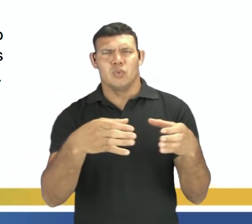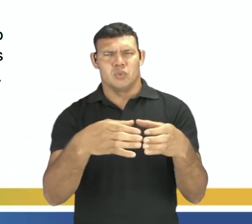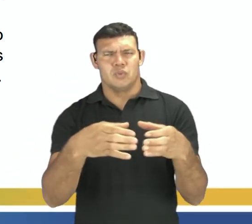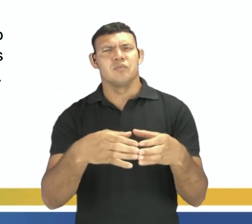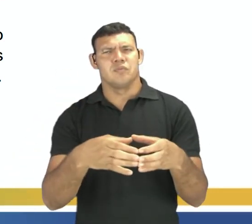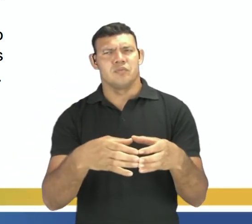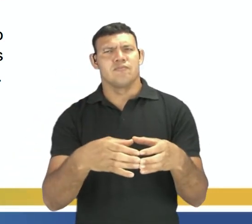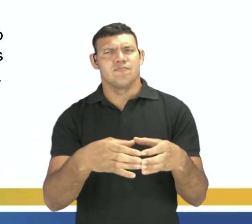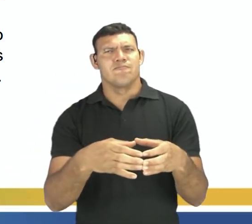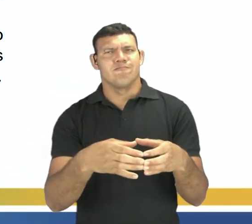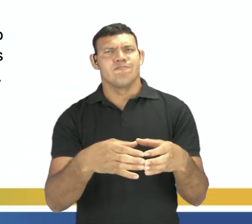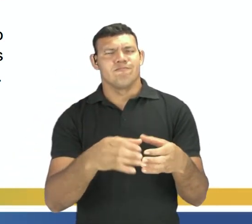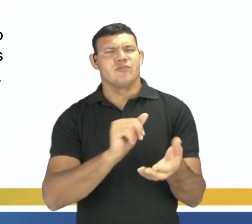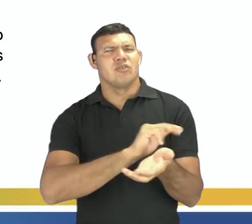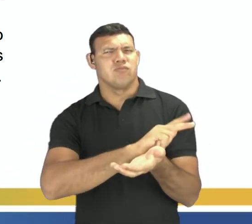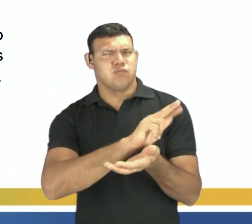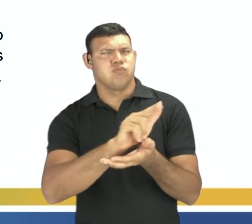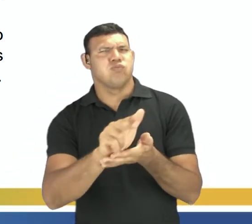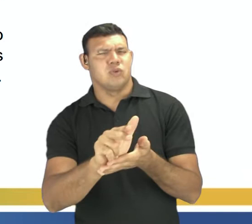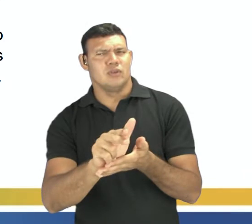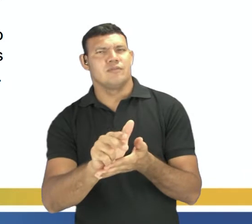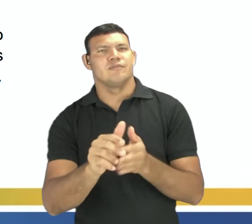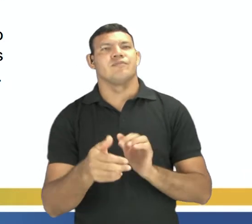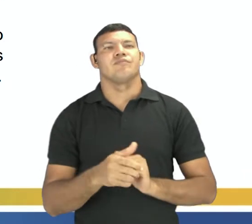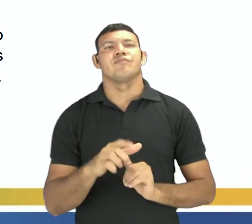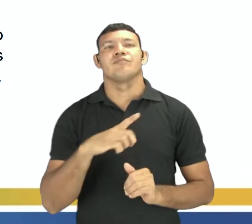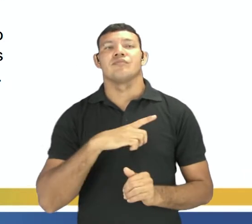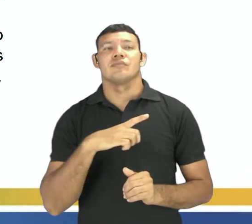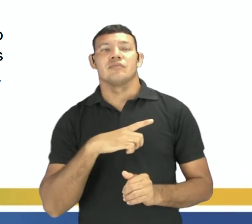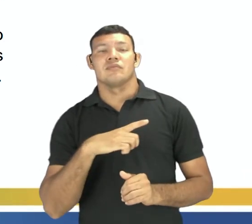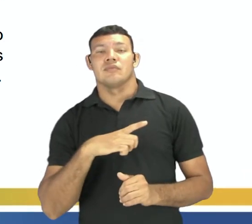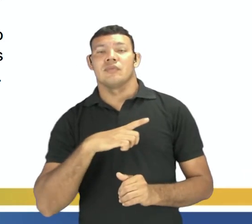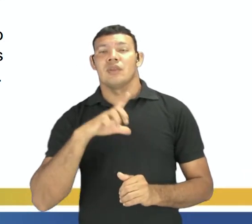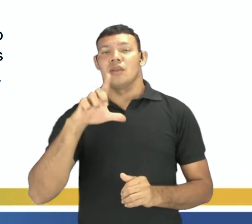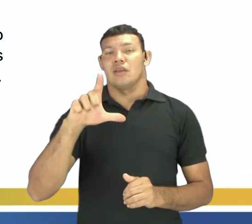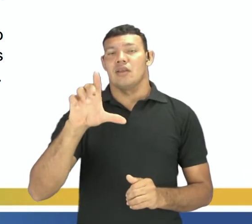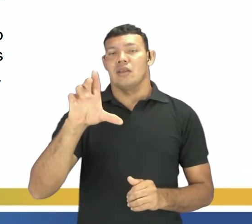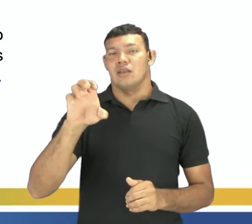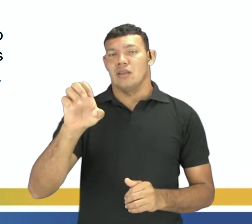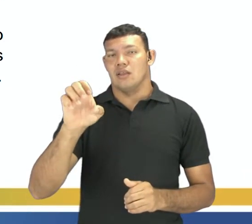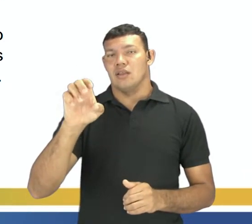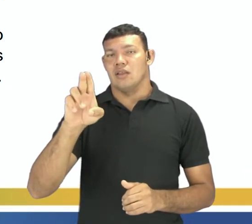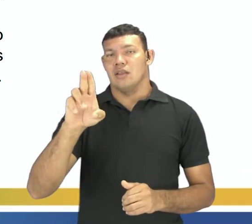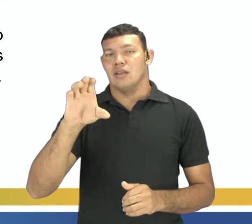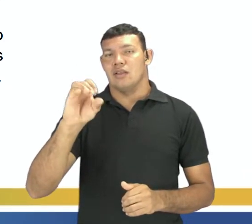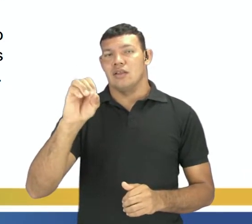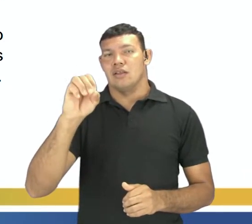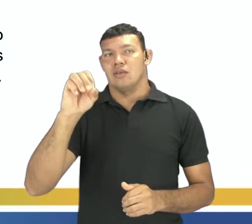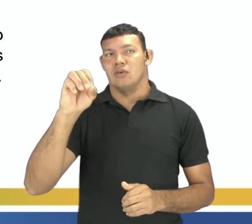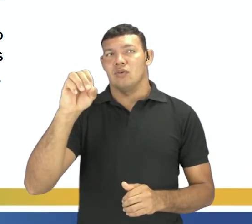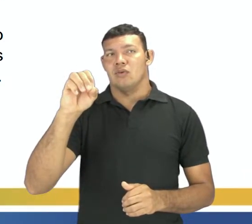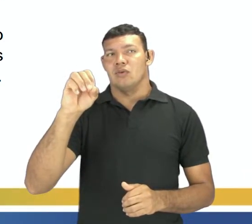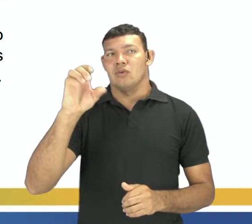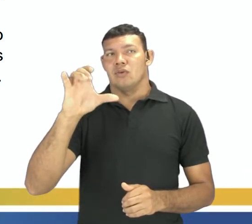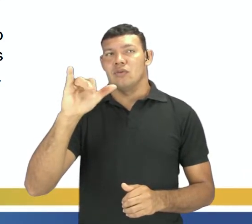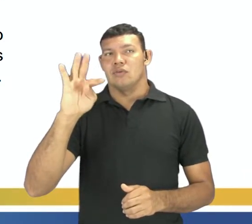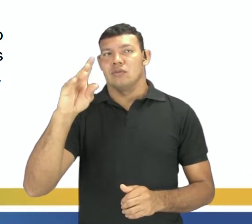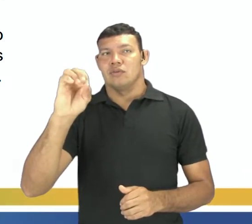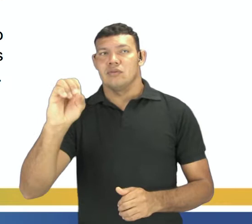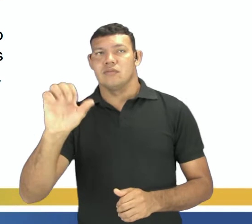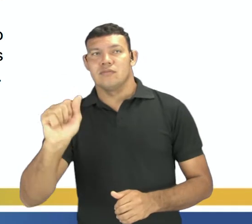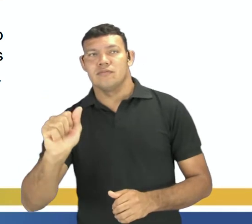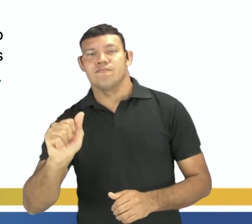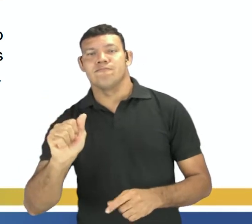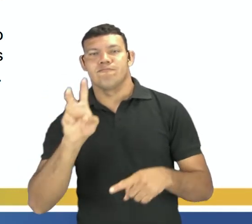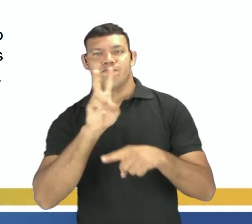eles podem ser de vários tipos. Um exemplo, nós temos os leucócitos, que são os glóbulos brancos envolvidos